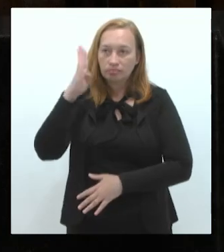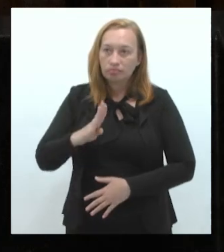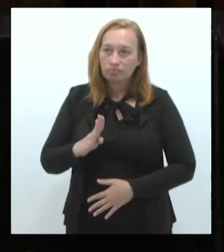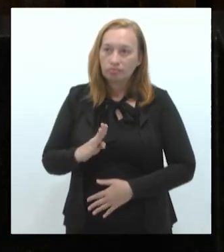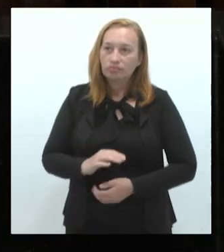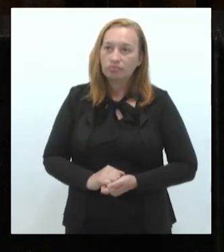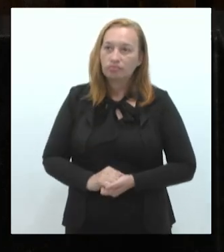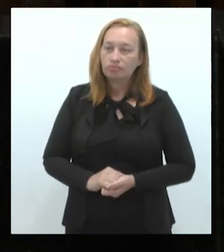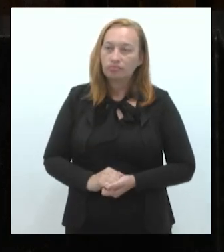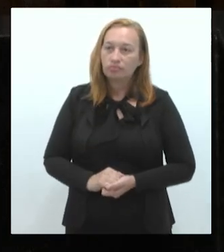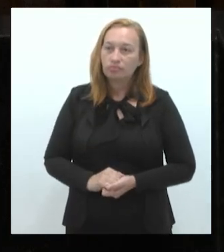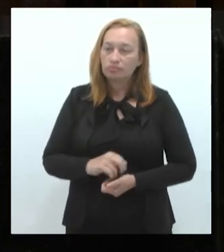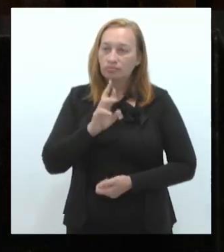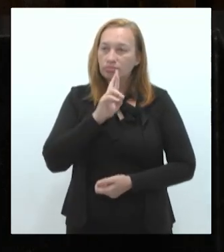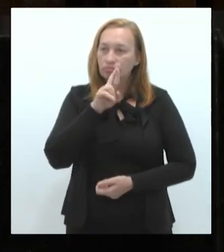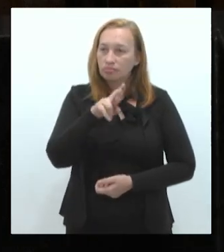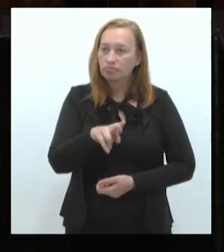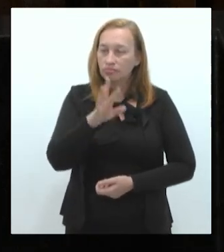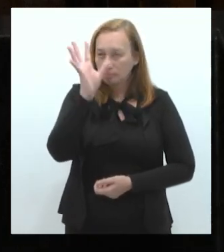de responder